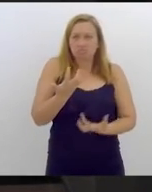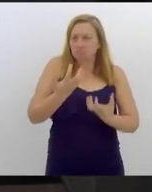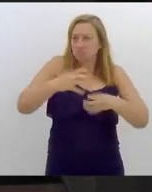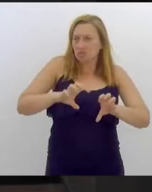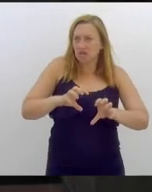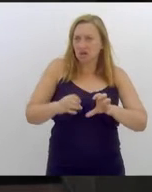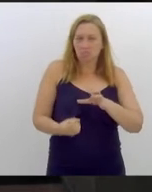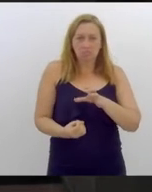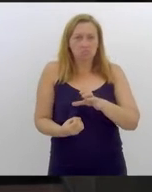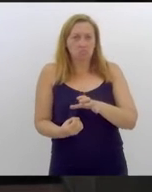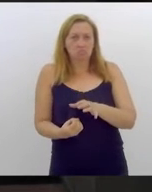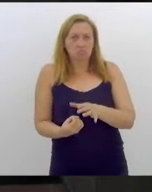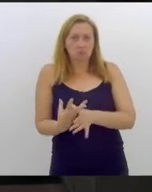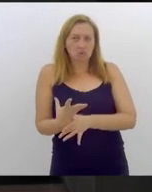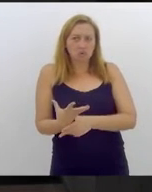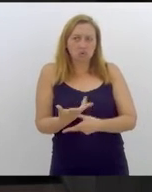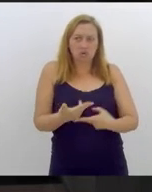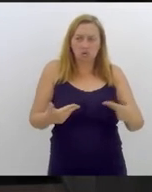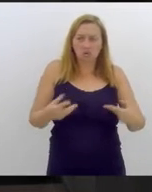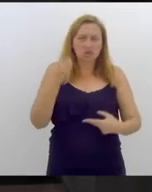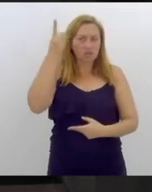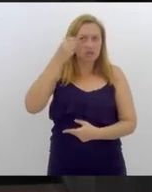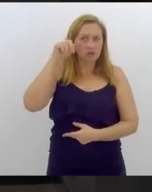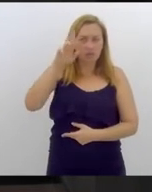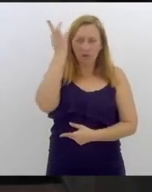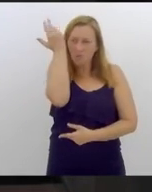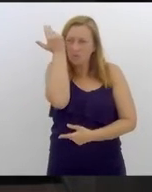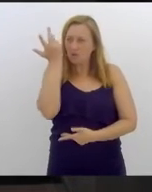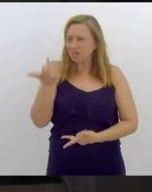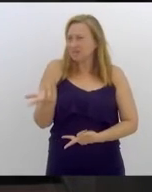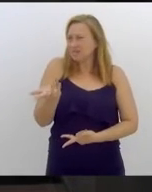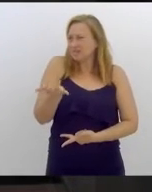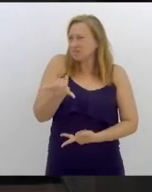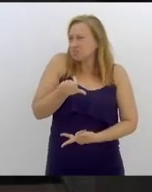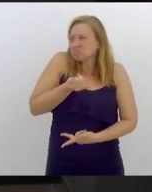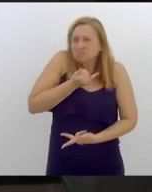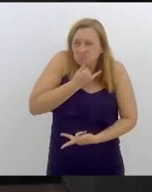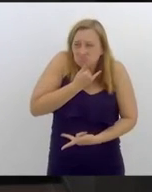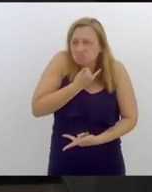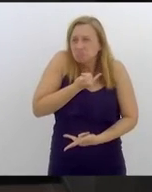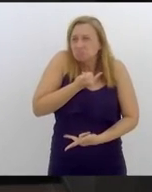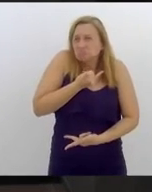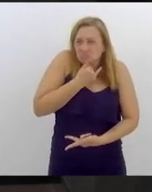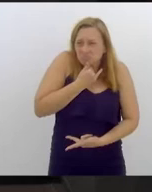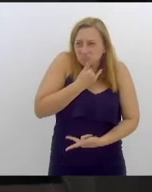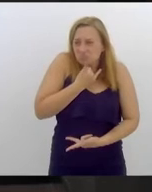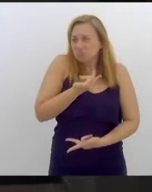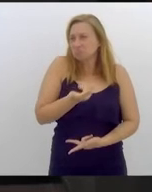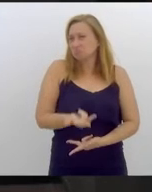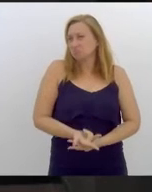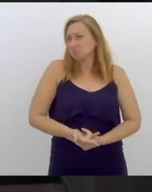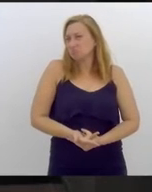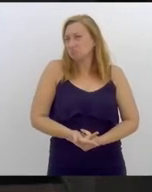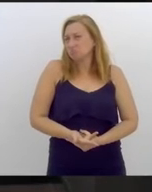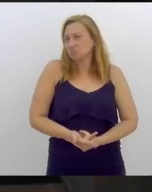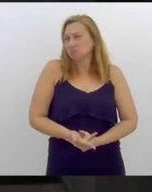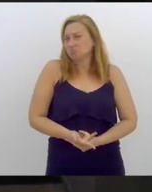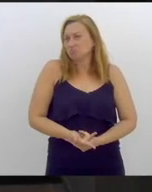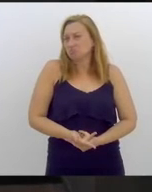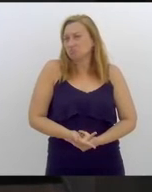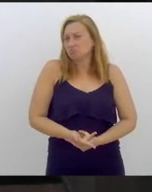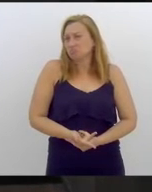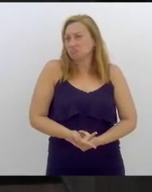reproduzir Deputado Porque é tão baixo tão baixo que a